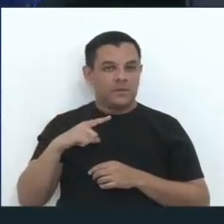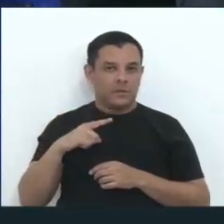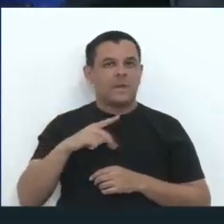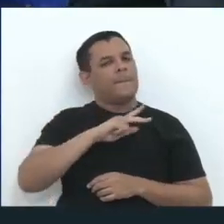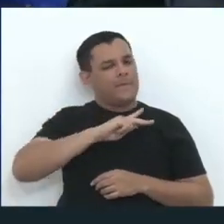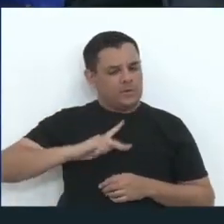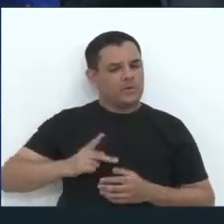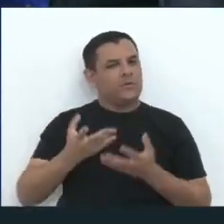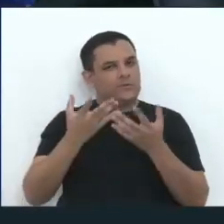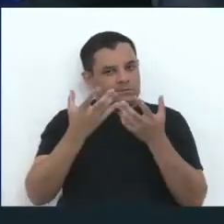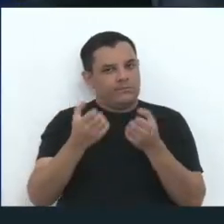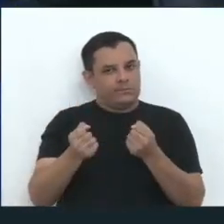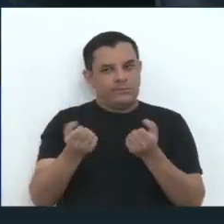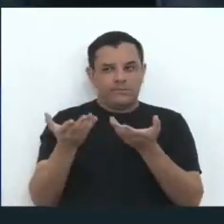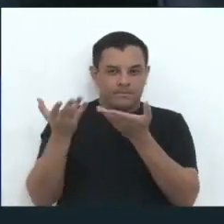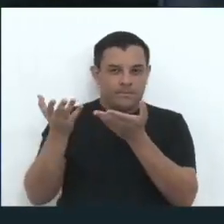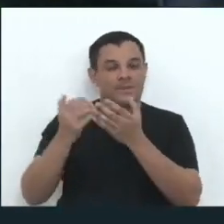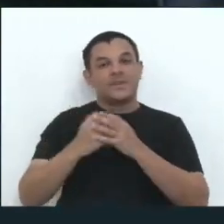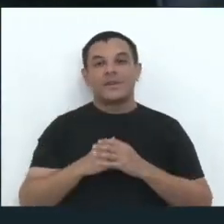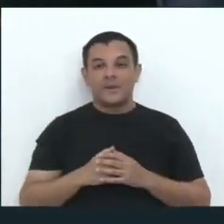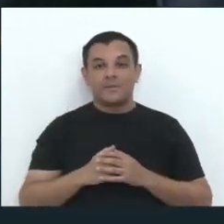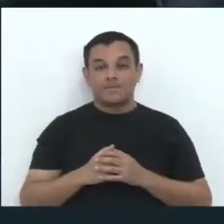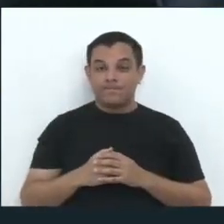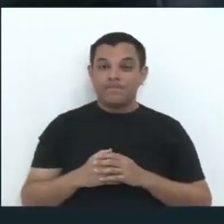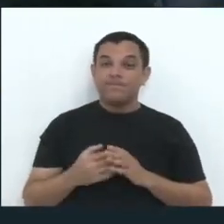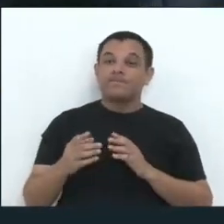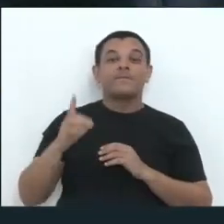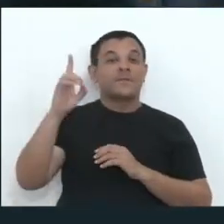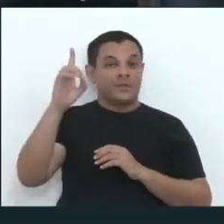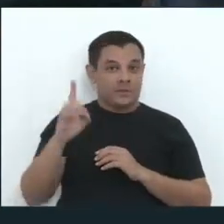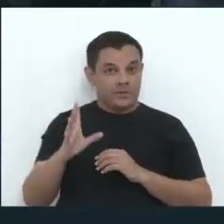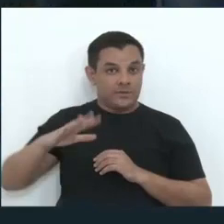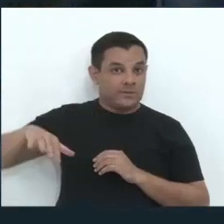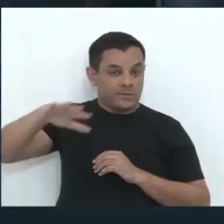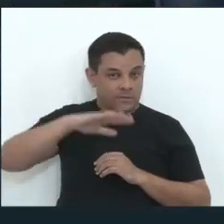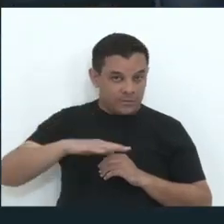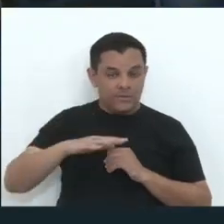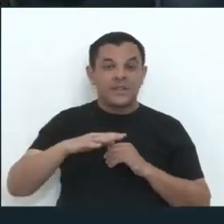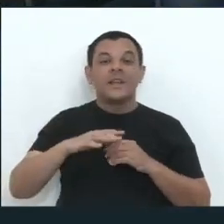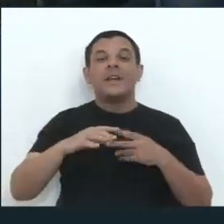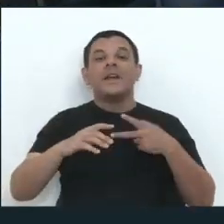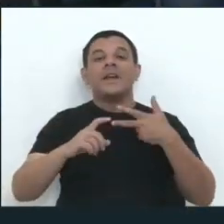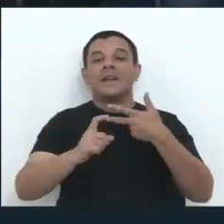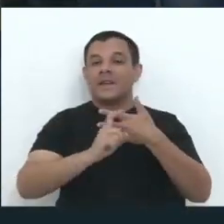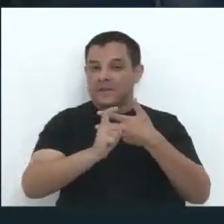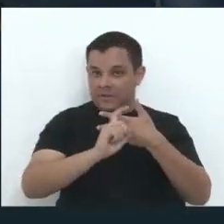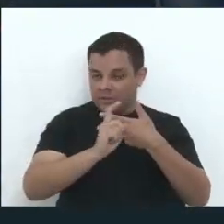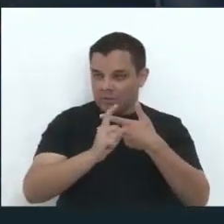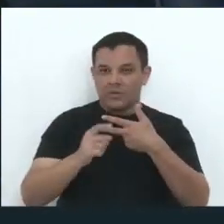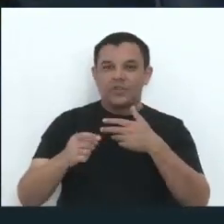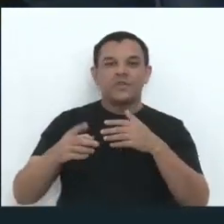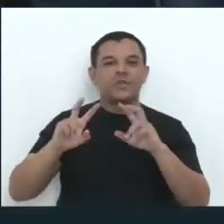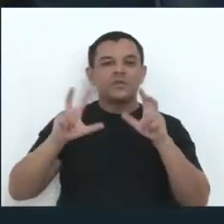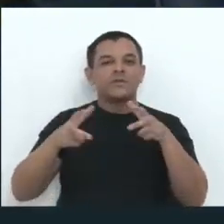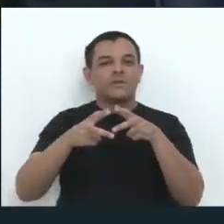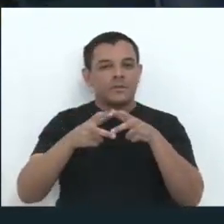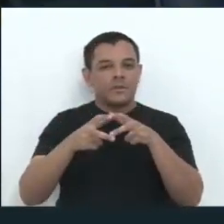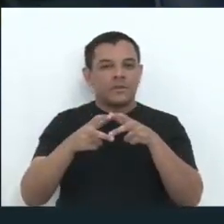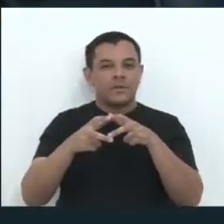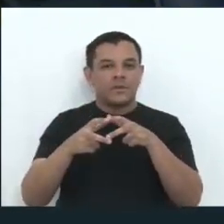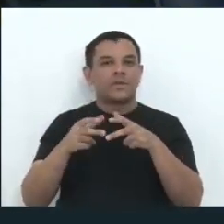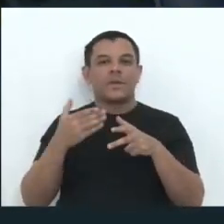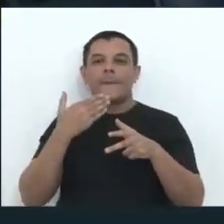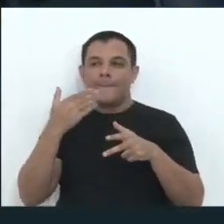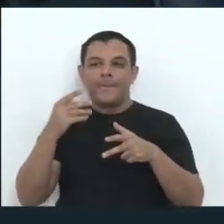presidência. A diretoria executiva de plenário procedeu à convocação do atual primeiro suplente